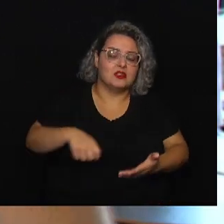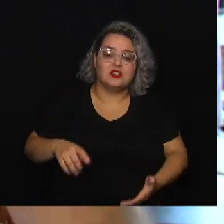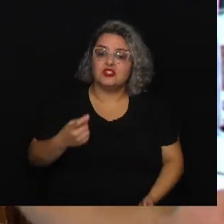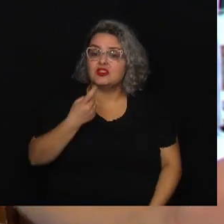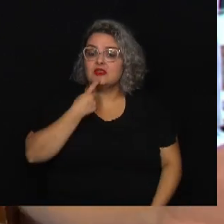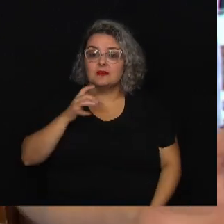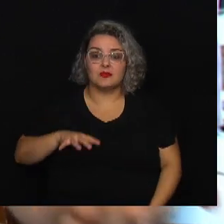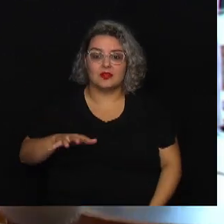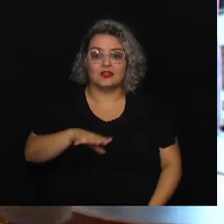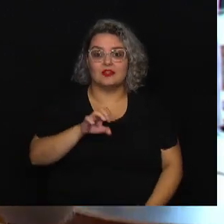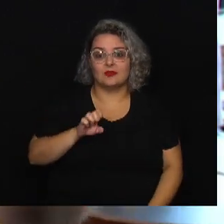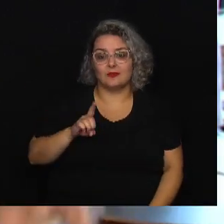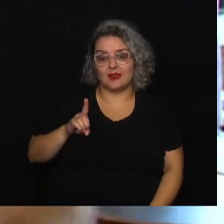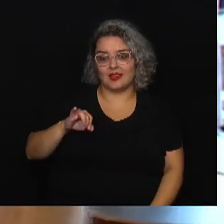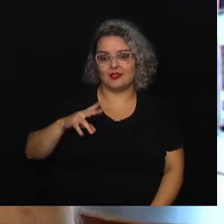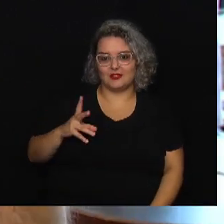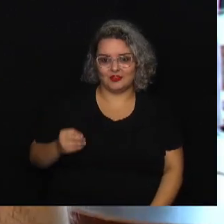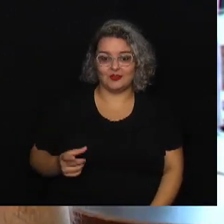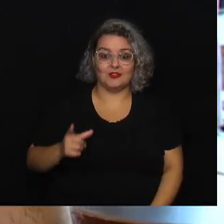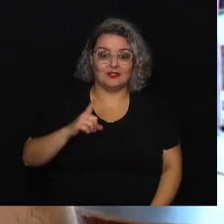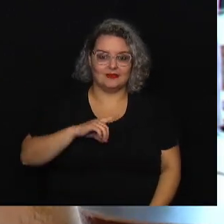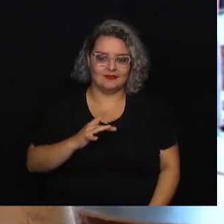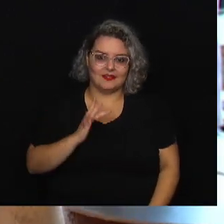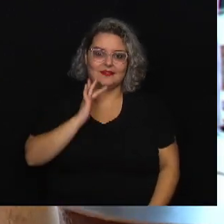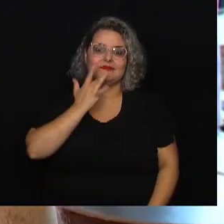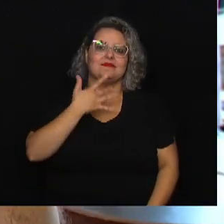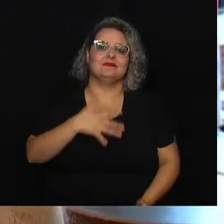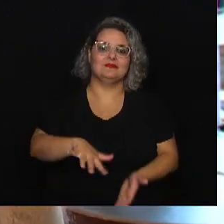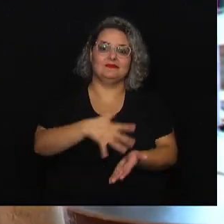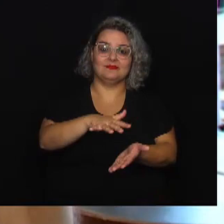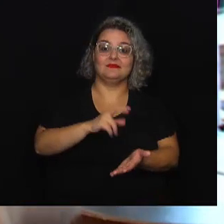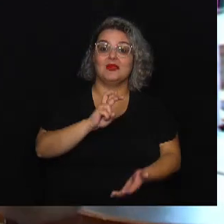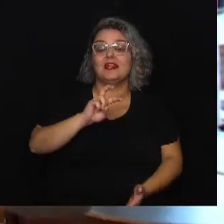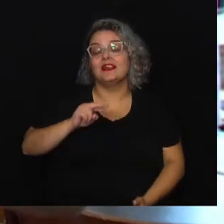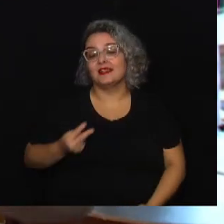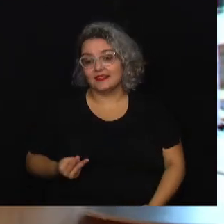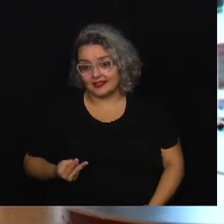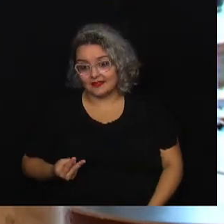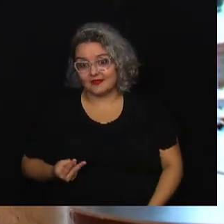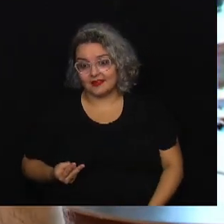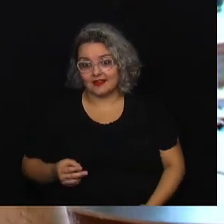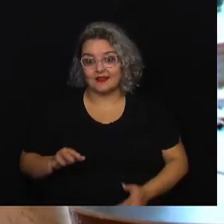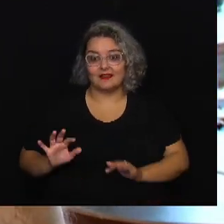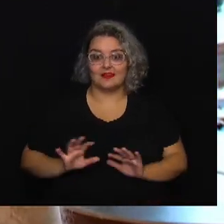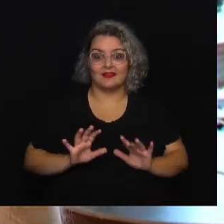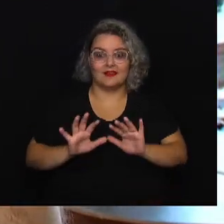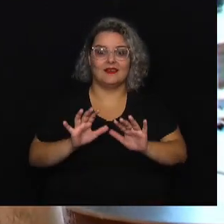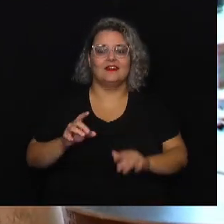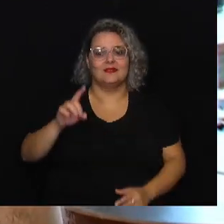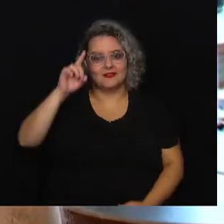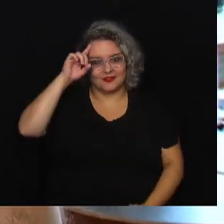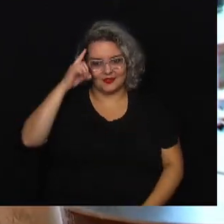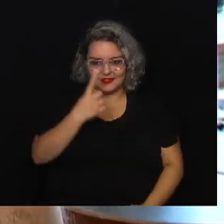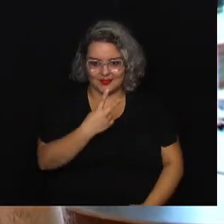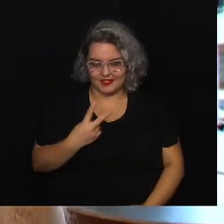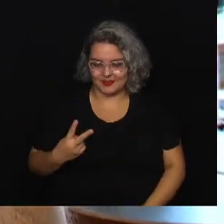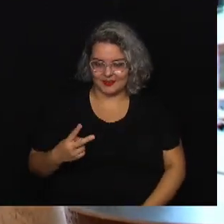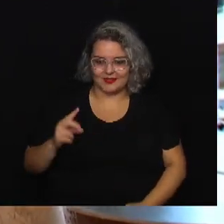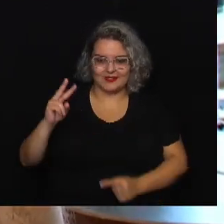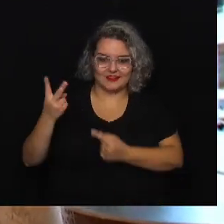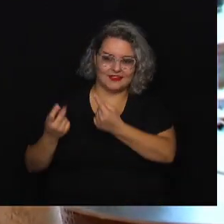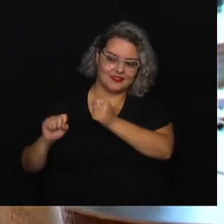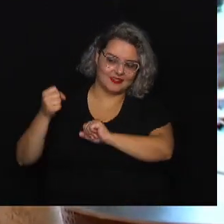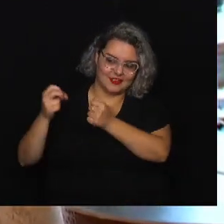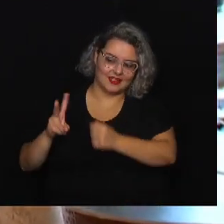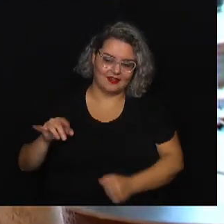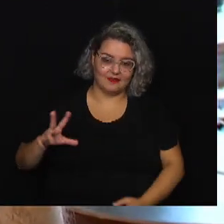e o Edinho teve esse privilégio de levar o samba pela 5ª vez, que vai desfilar nesse ano, no dia 12, lá na Vila Industrial. Agora,